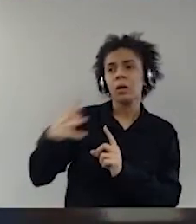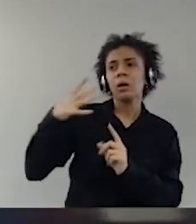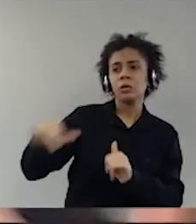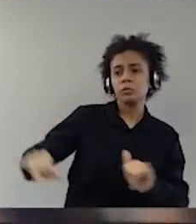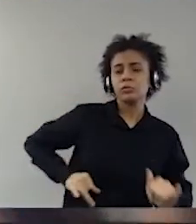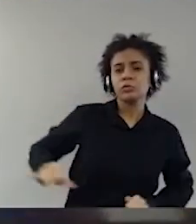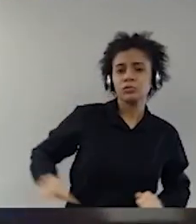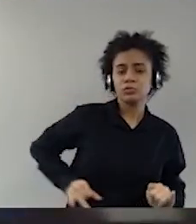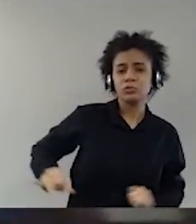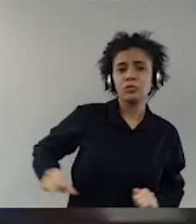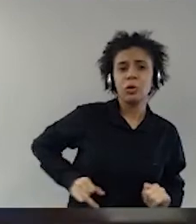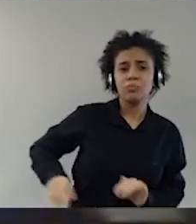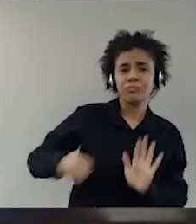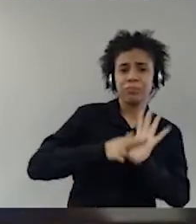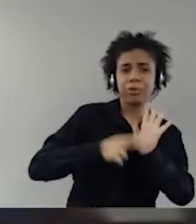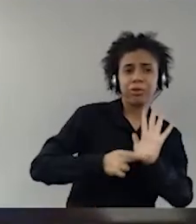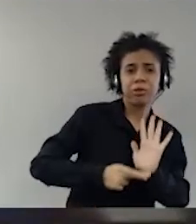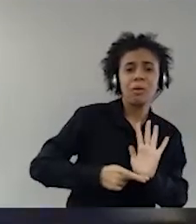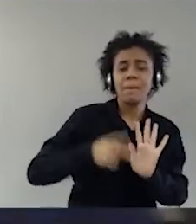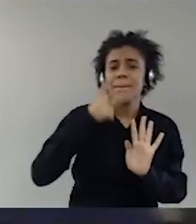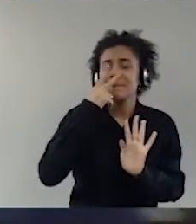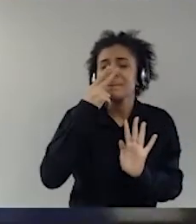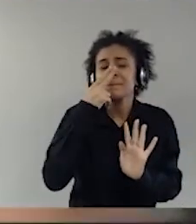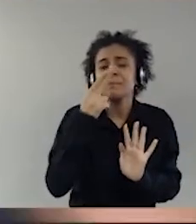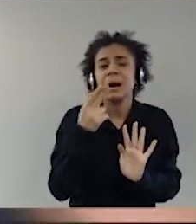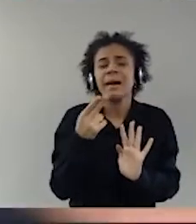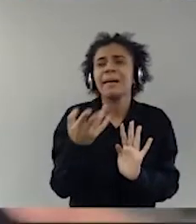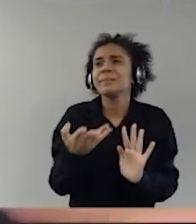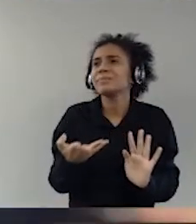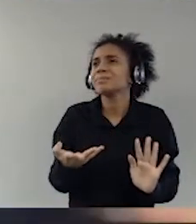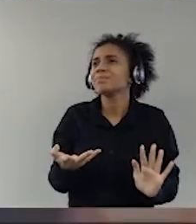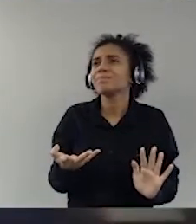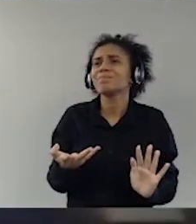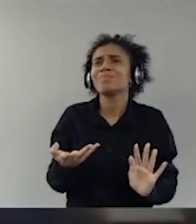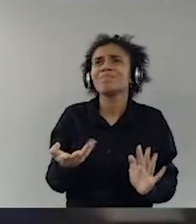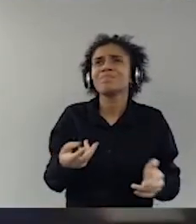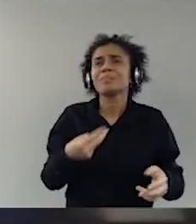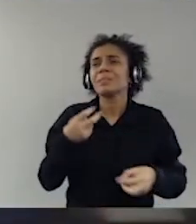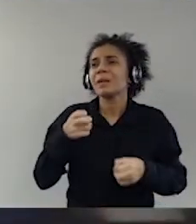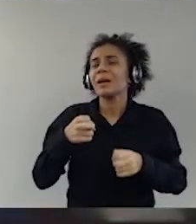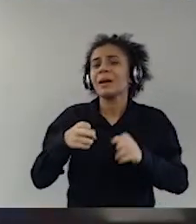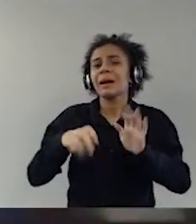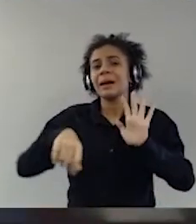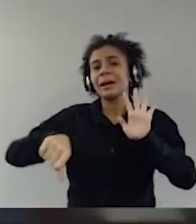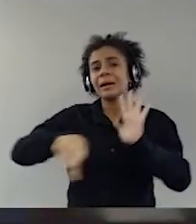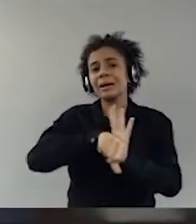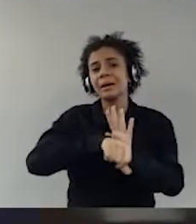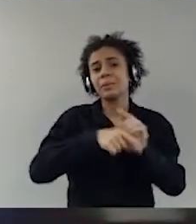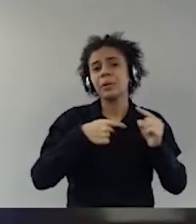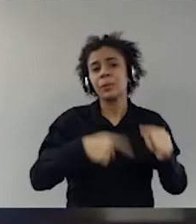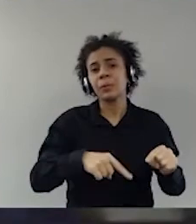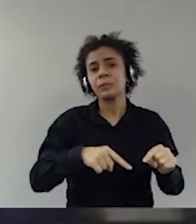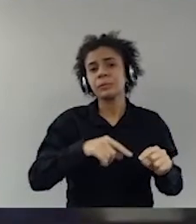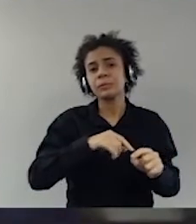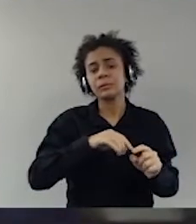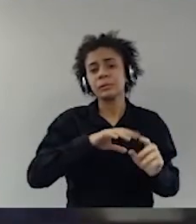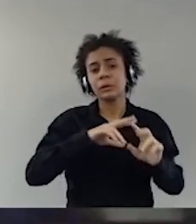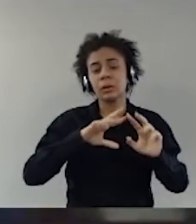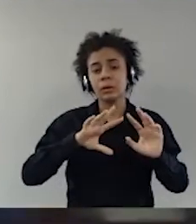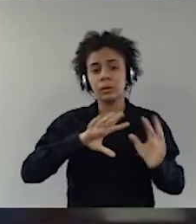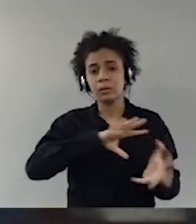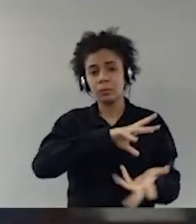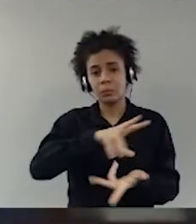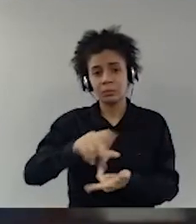perseguidas e enclausuradas, quase com os contornos de um crime contra a humanidade. E o MOHAN,